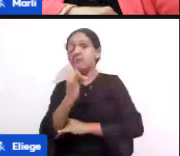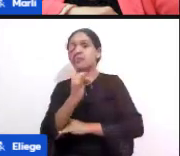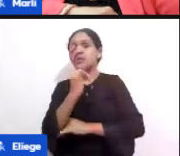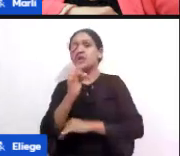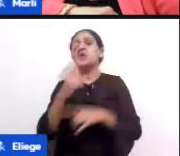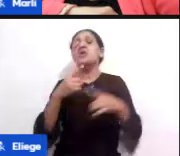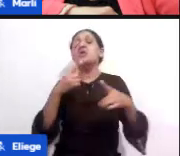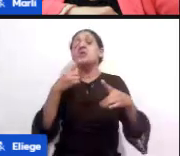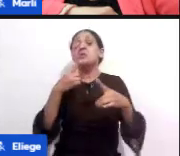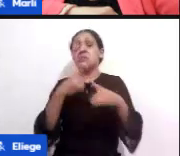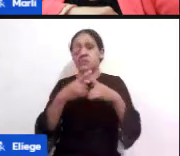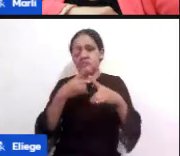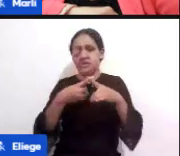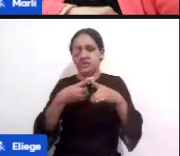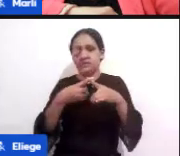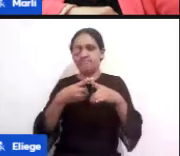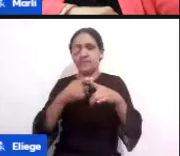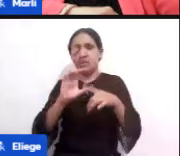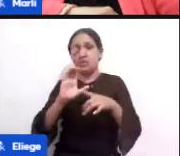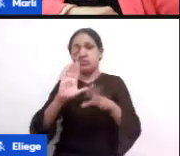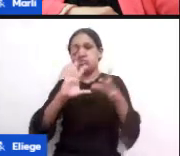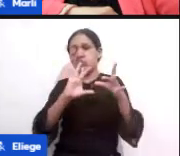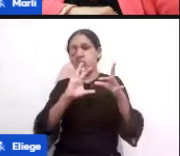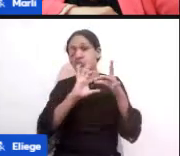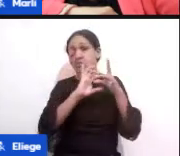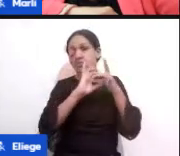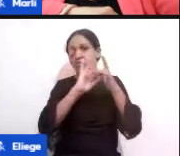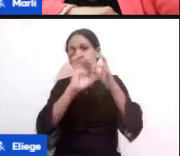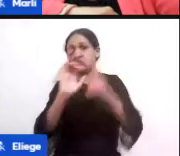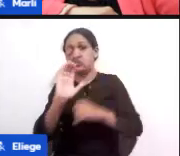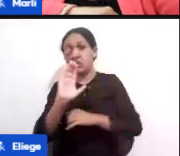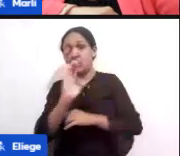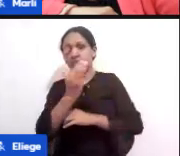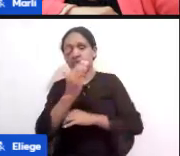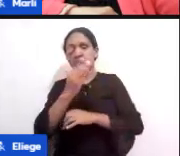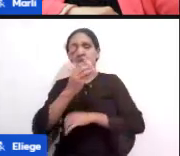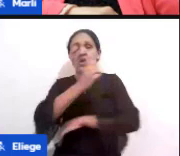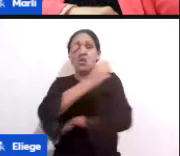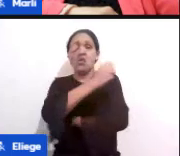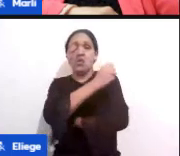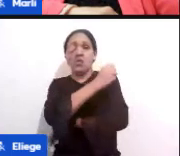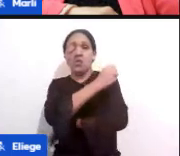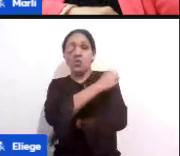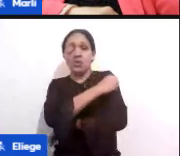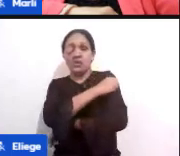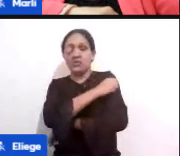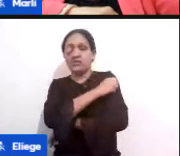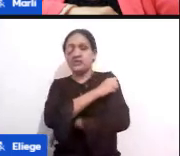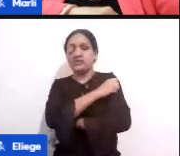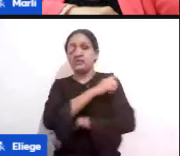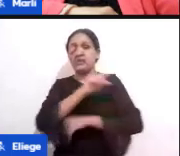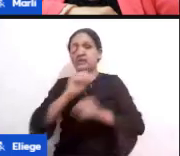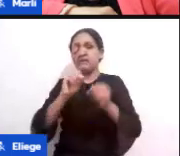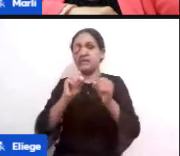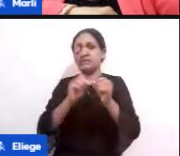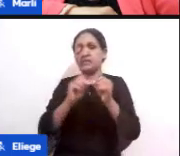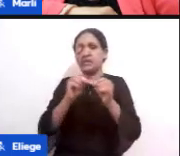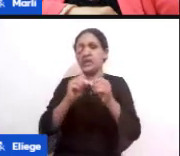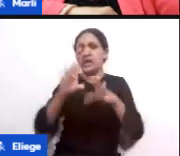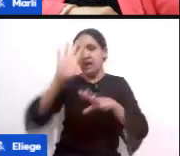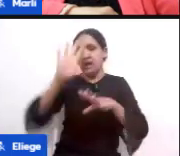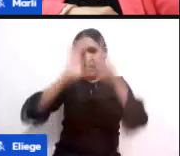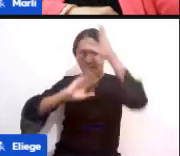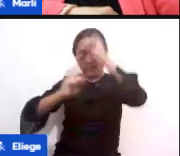essa situação, a esse contexto todo, os alunos trabalham de forma colaborativa, interagindo,